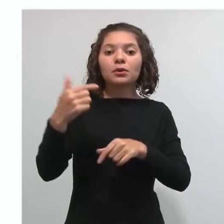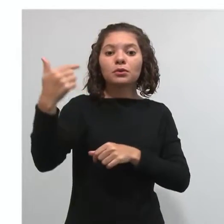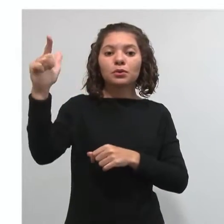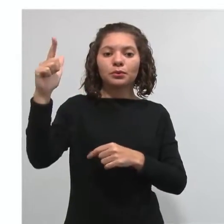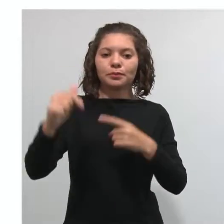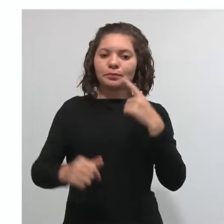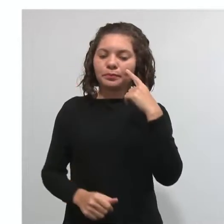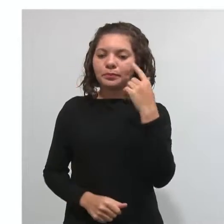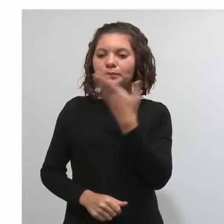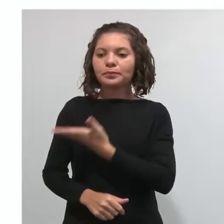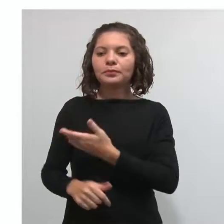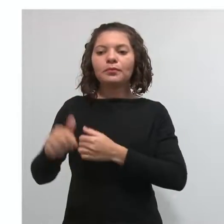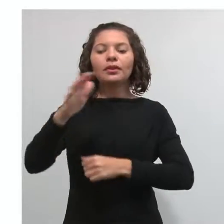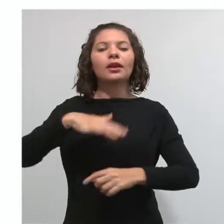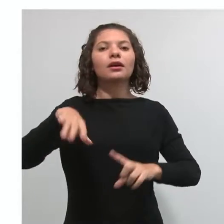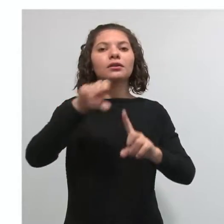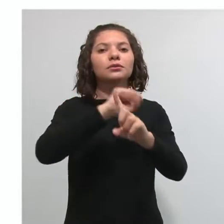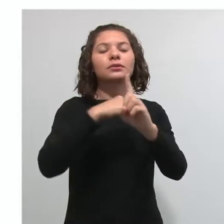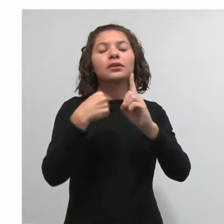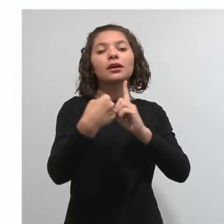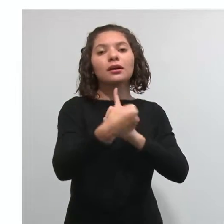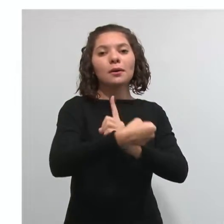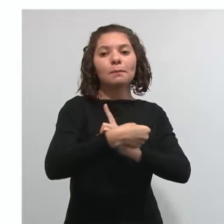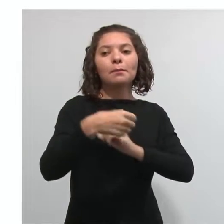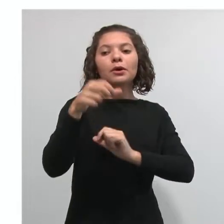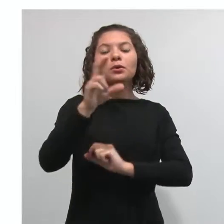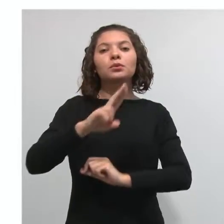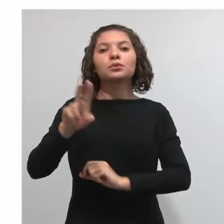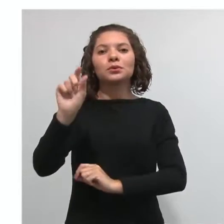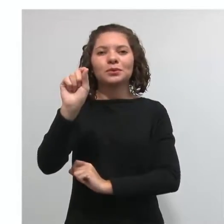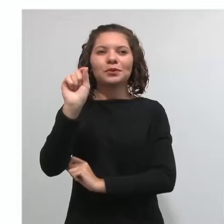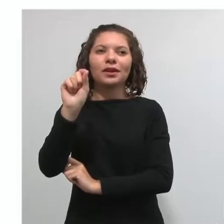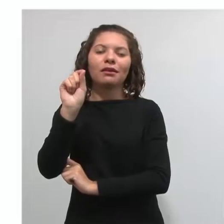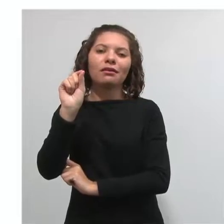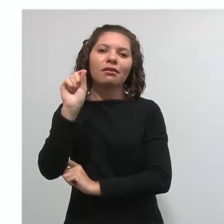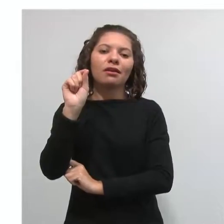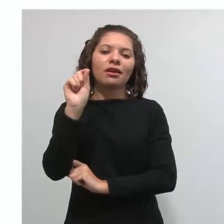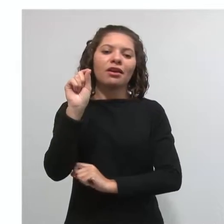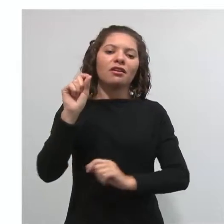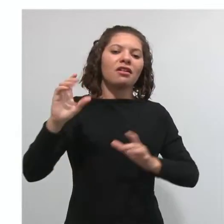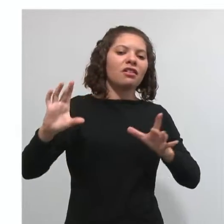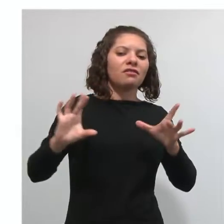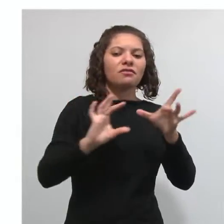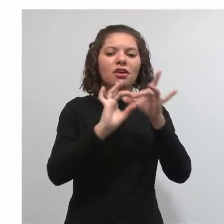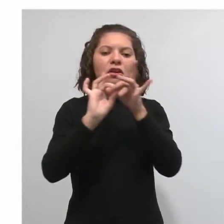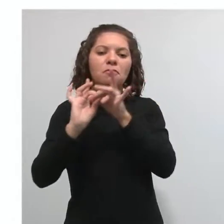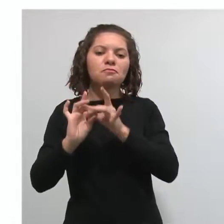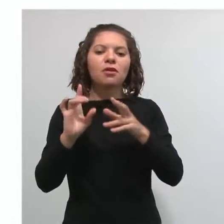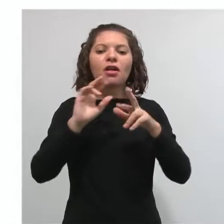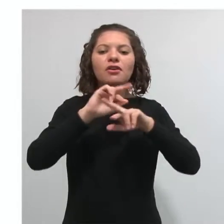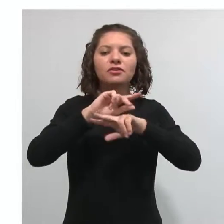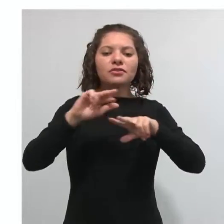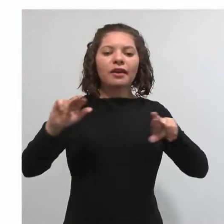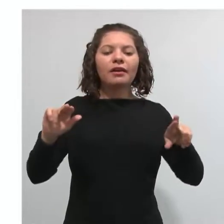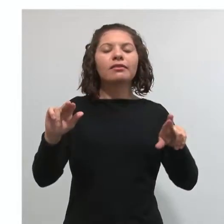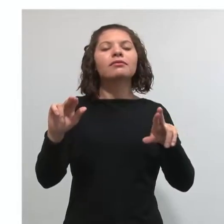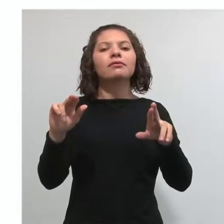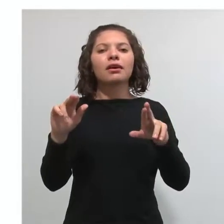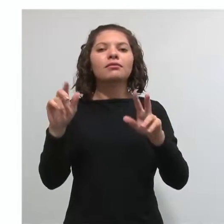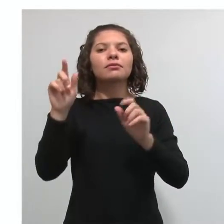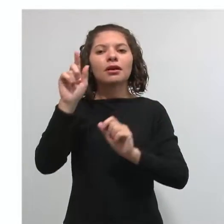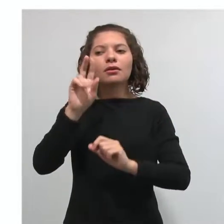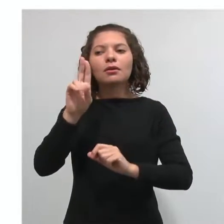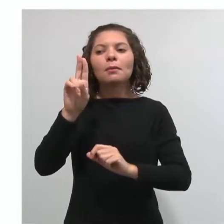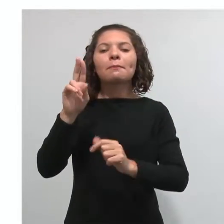que utilizam, né, na verdade, de redes que envolvem laços, vínculos, conexões para colocar o problema na agenda